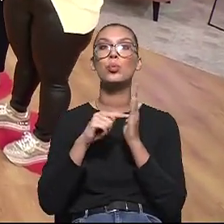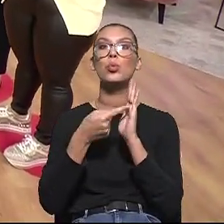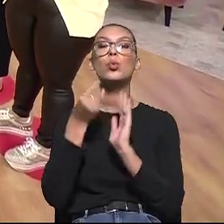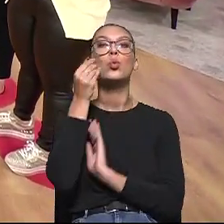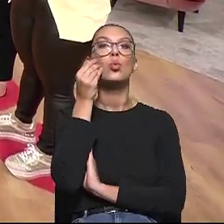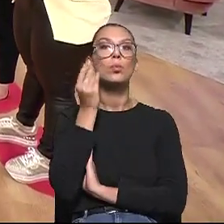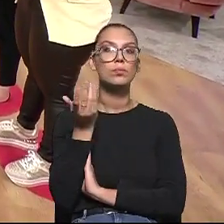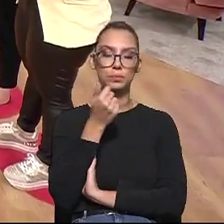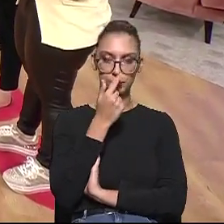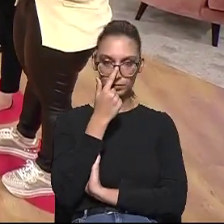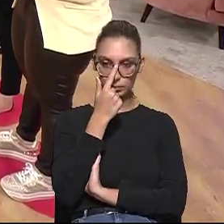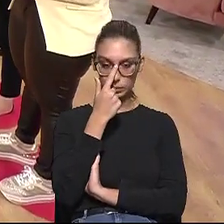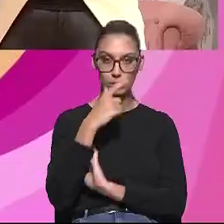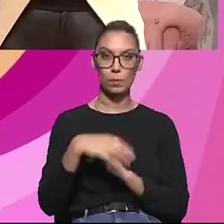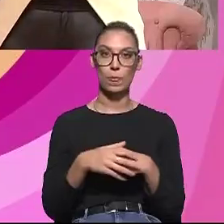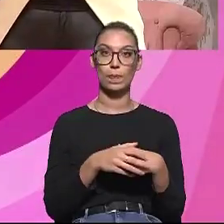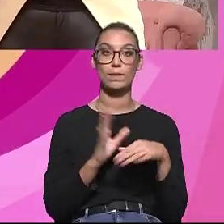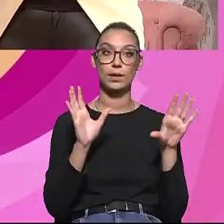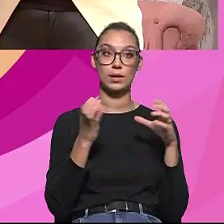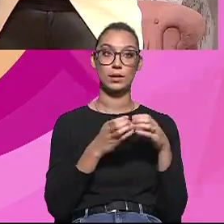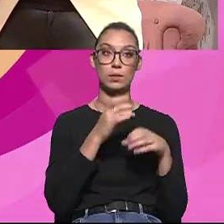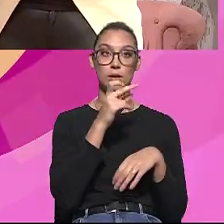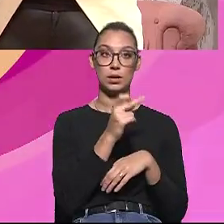pontuações? A equipa A